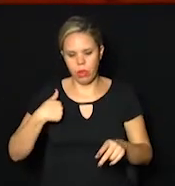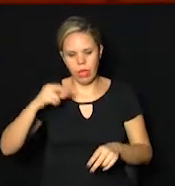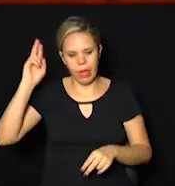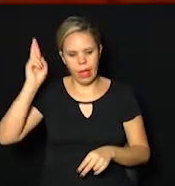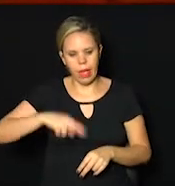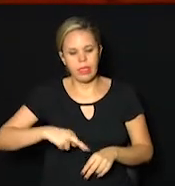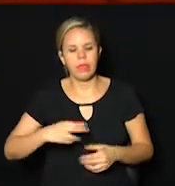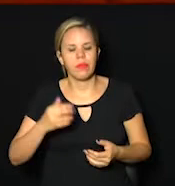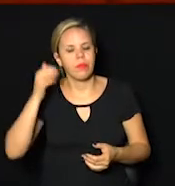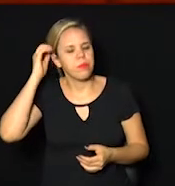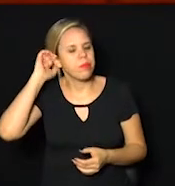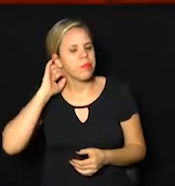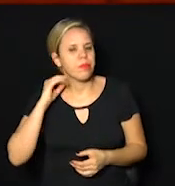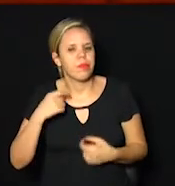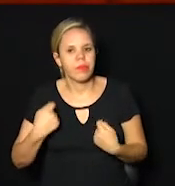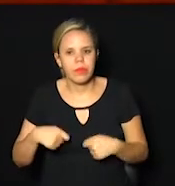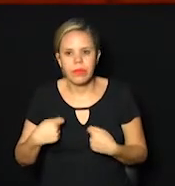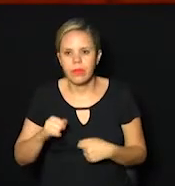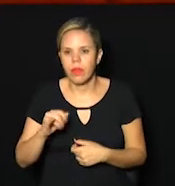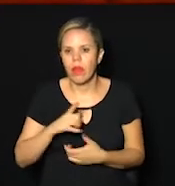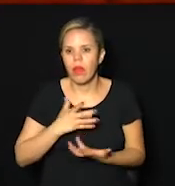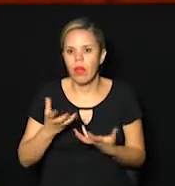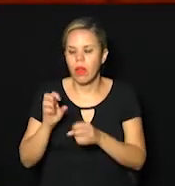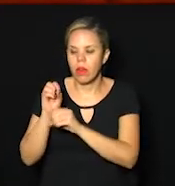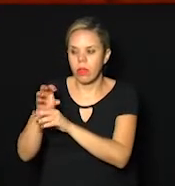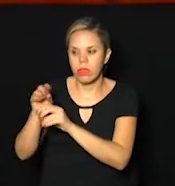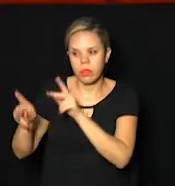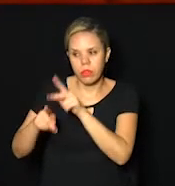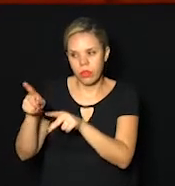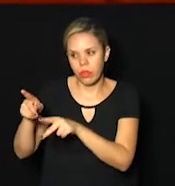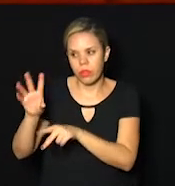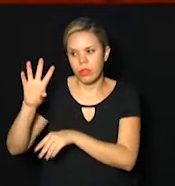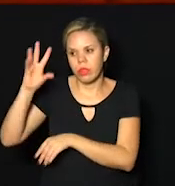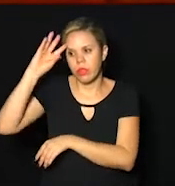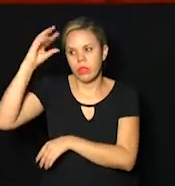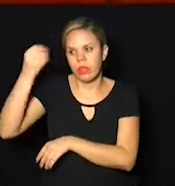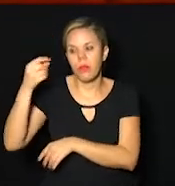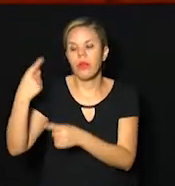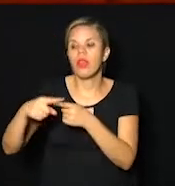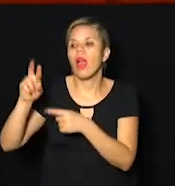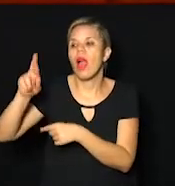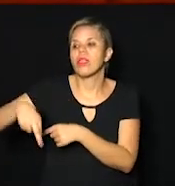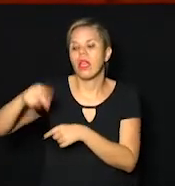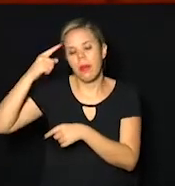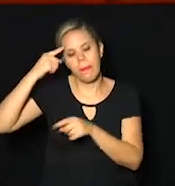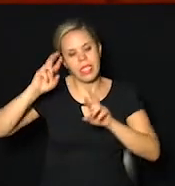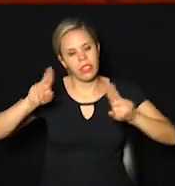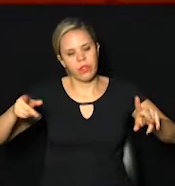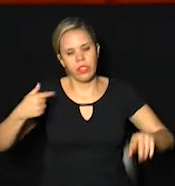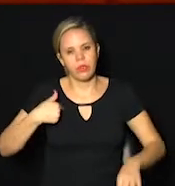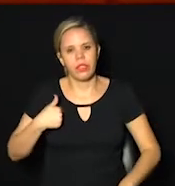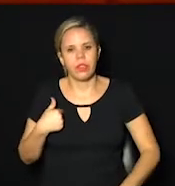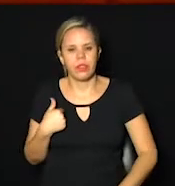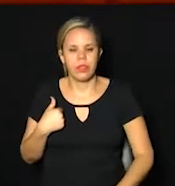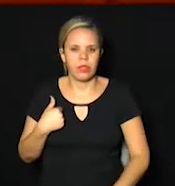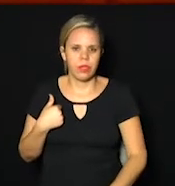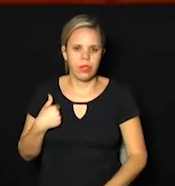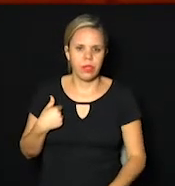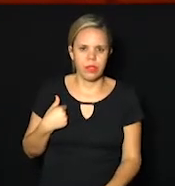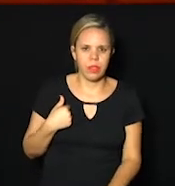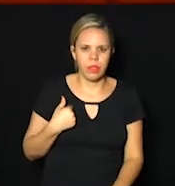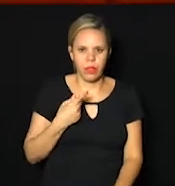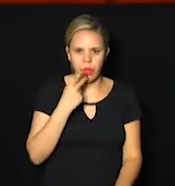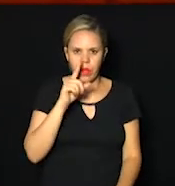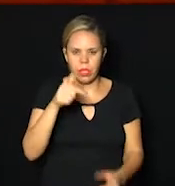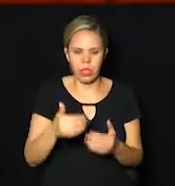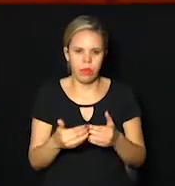isso. E eu preciso, se eu quero convencer, entender as razões pelas quais ele pensa diferente de mim. Mas a gente vai falar um pouquinho disso mais para